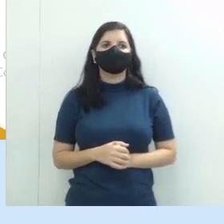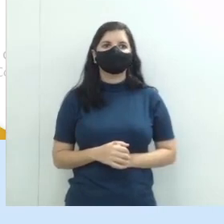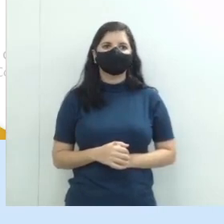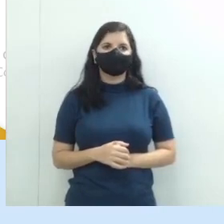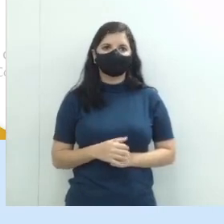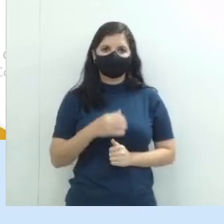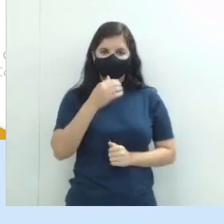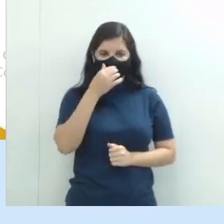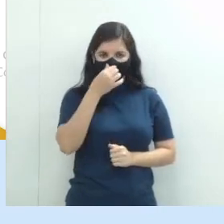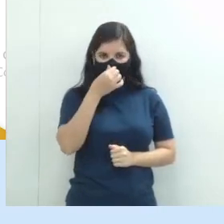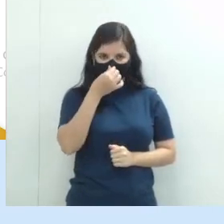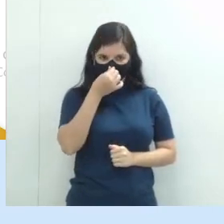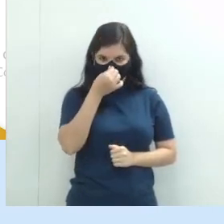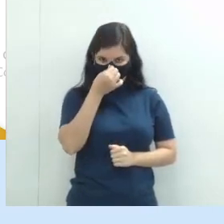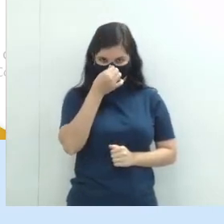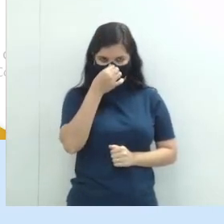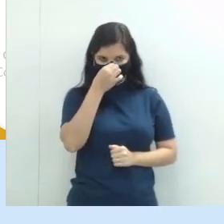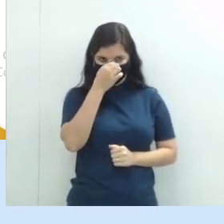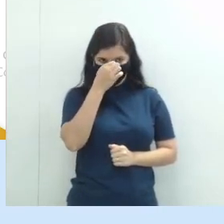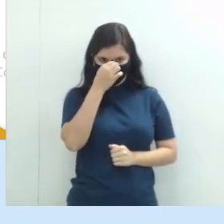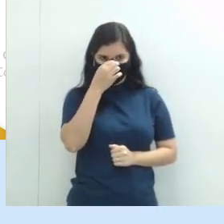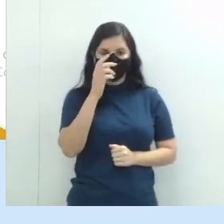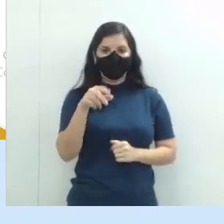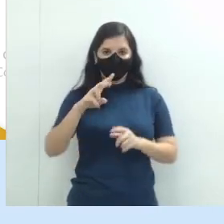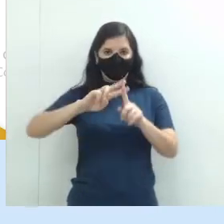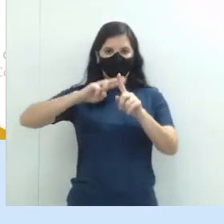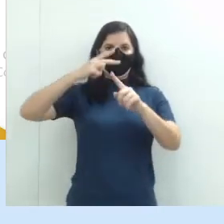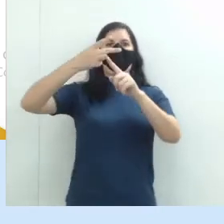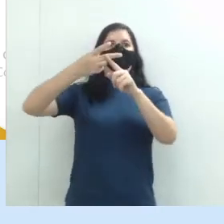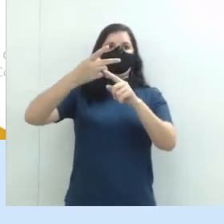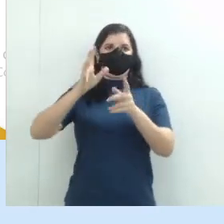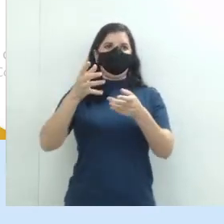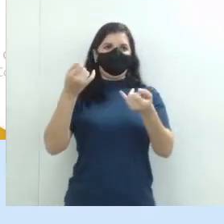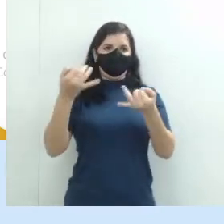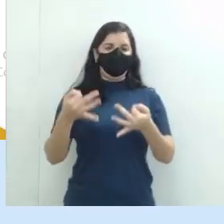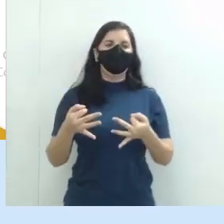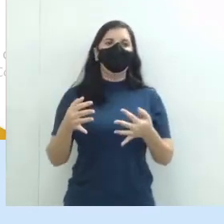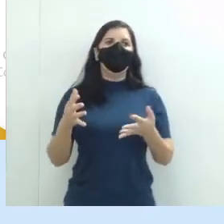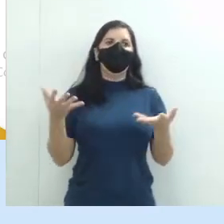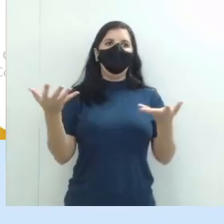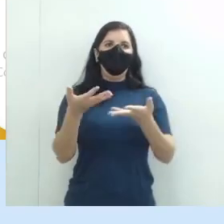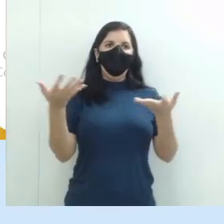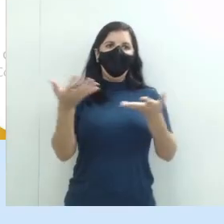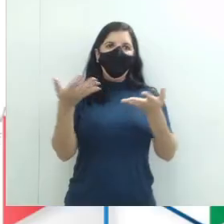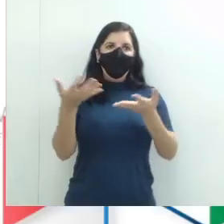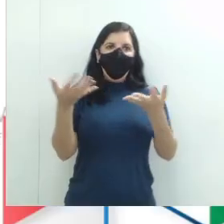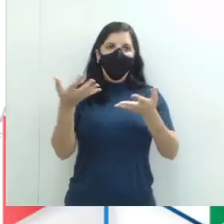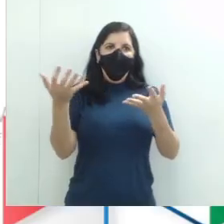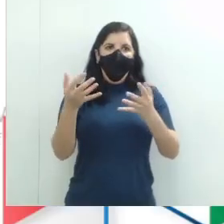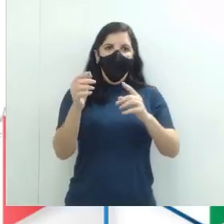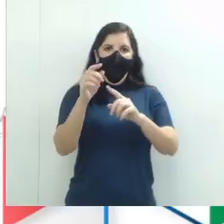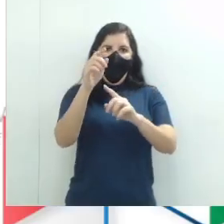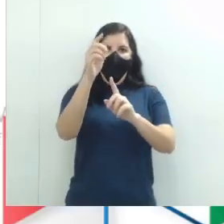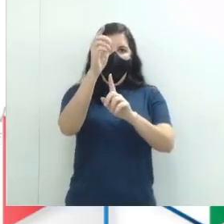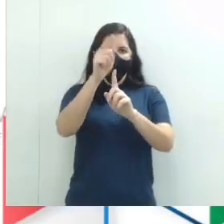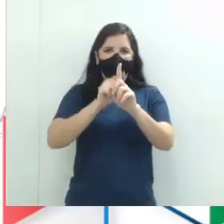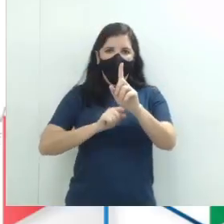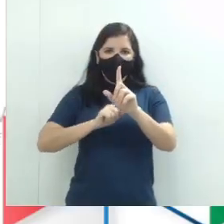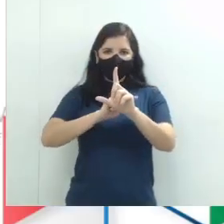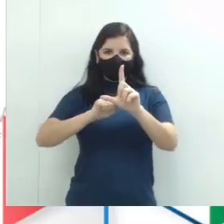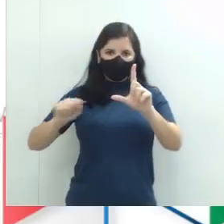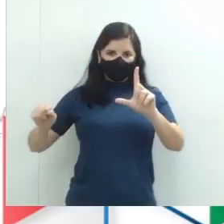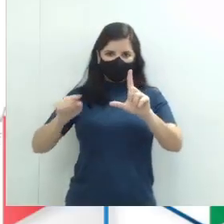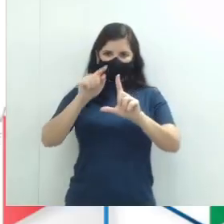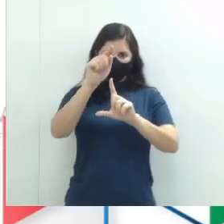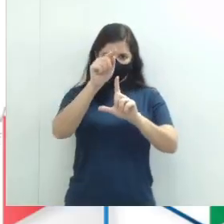a solução, ok? Ela é uma equação que é o dobro da outra, já falei, está aí no slide para vocês. E agora eu vou mostrar